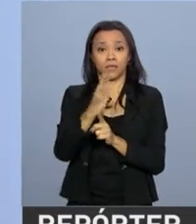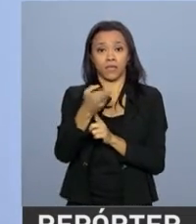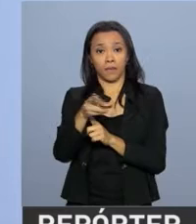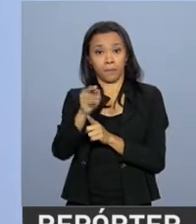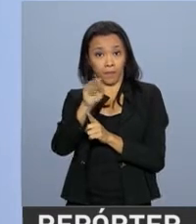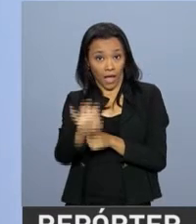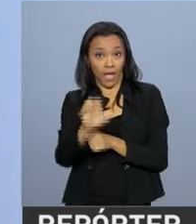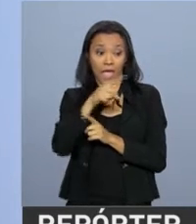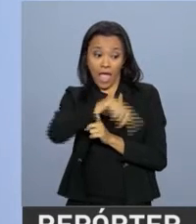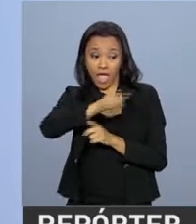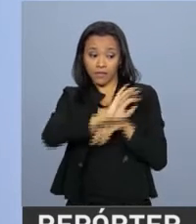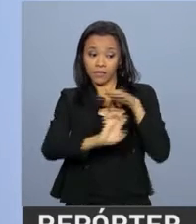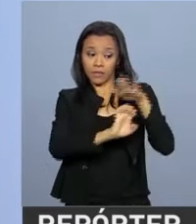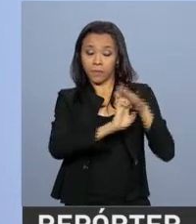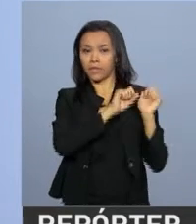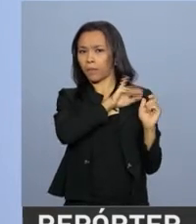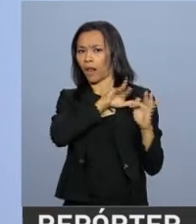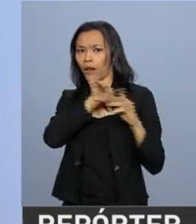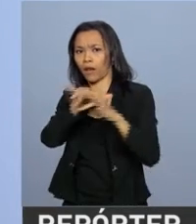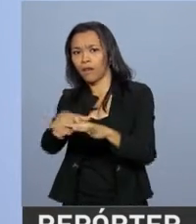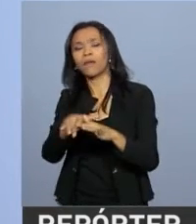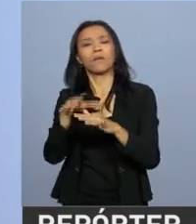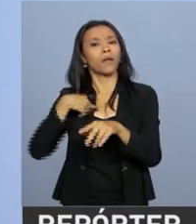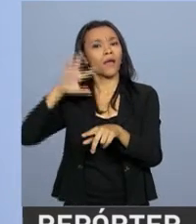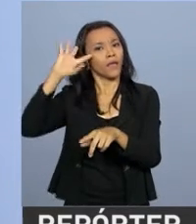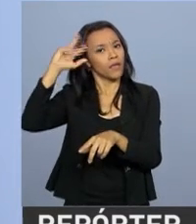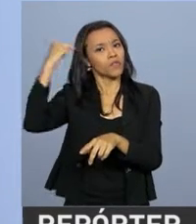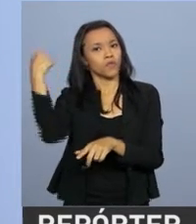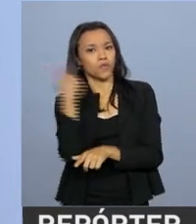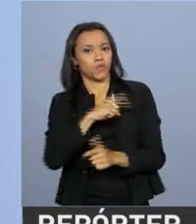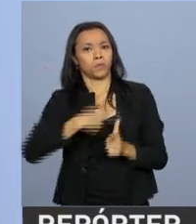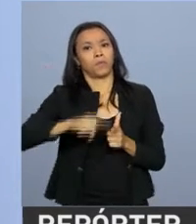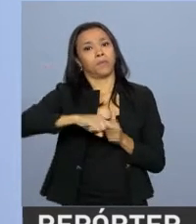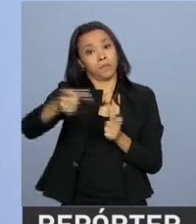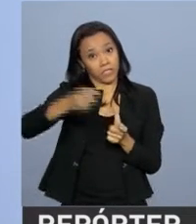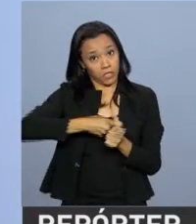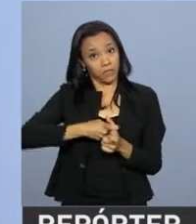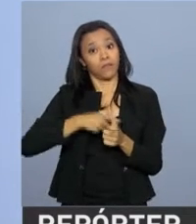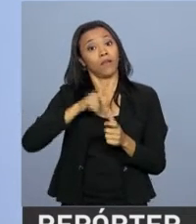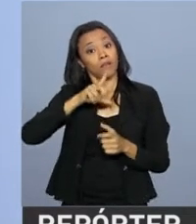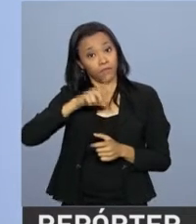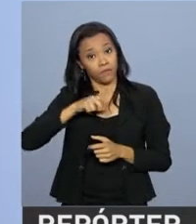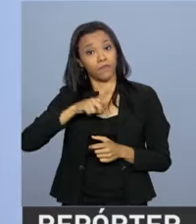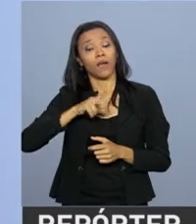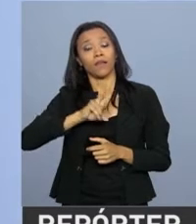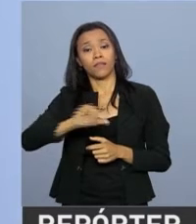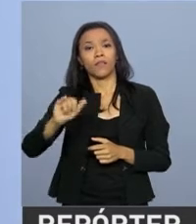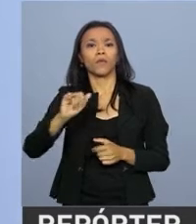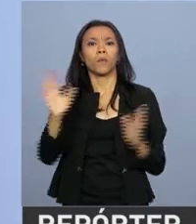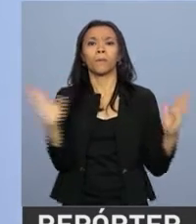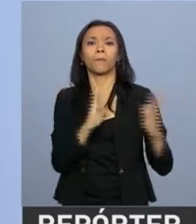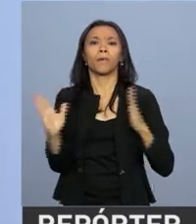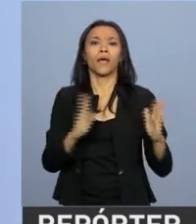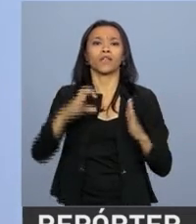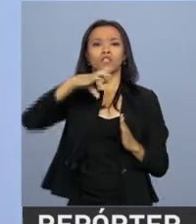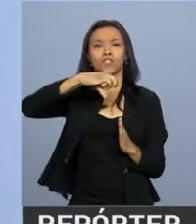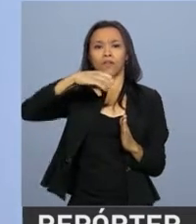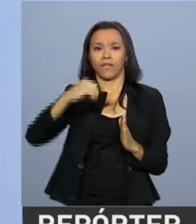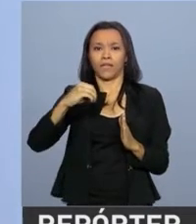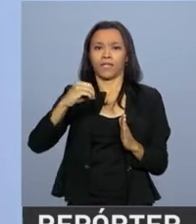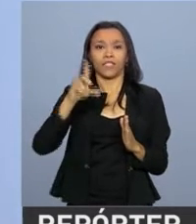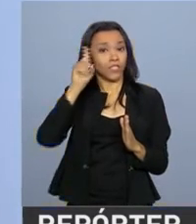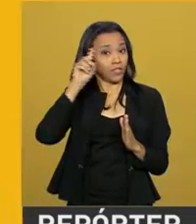para regularizar a sua situação, já que nós vamos ter uma janela de 90 dias para efeito